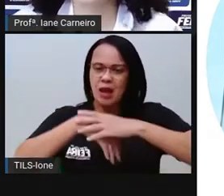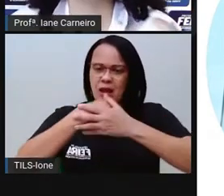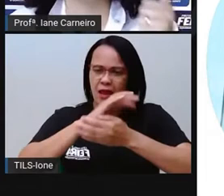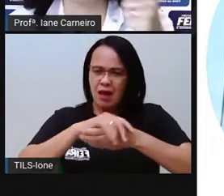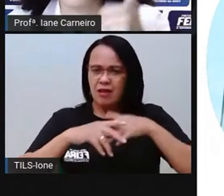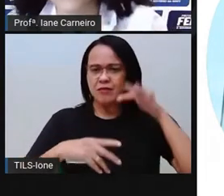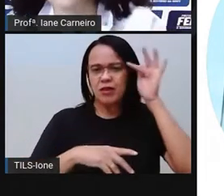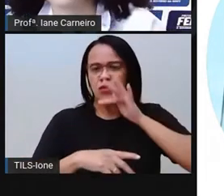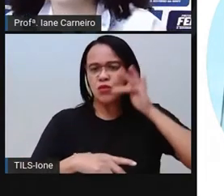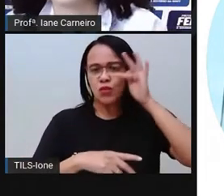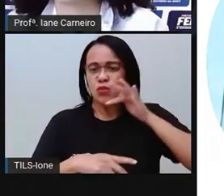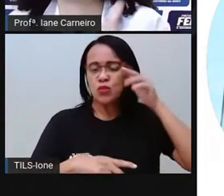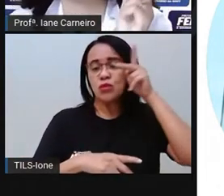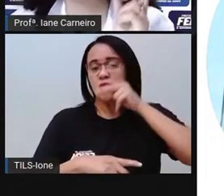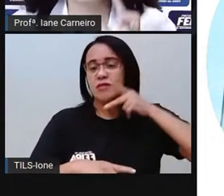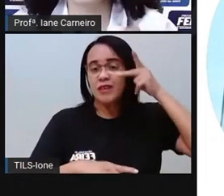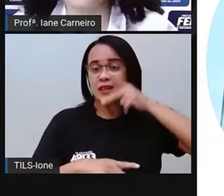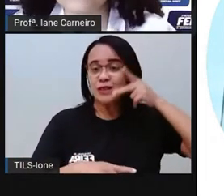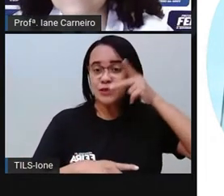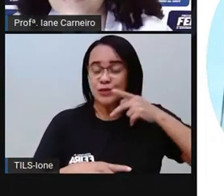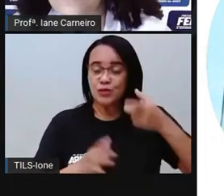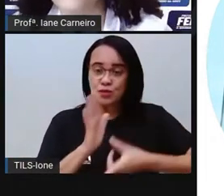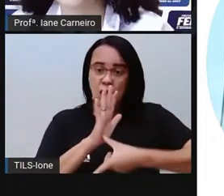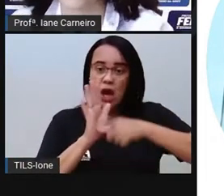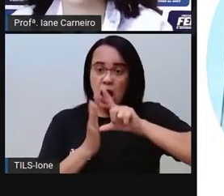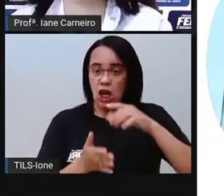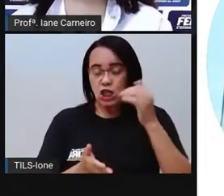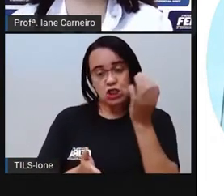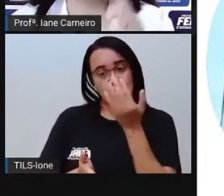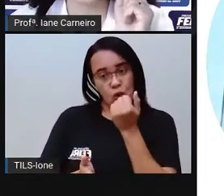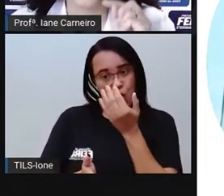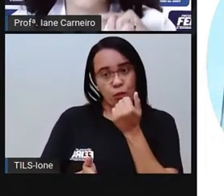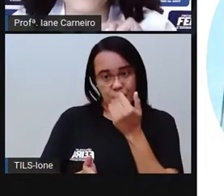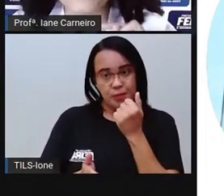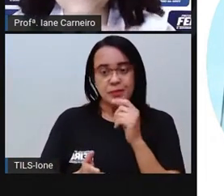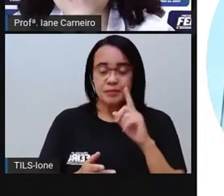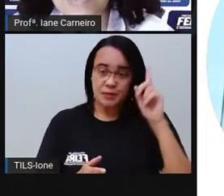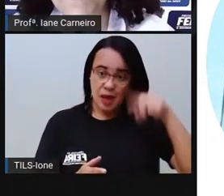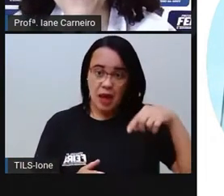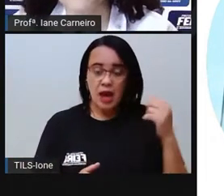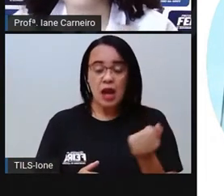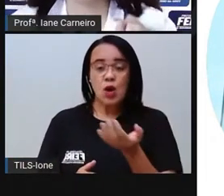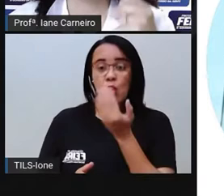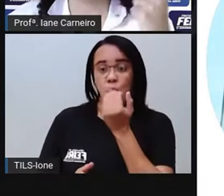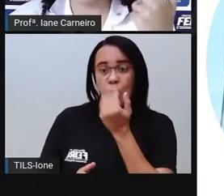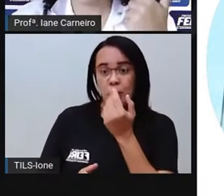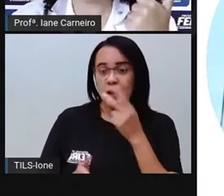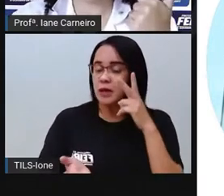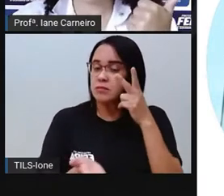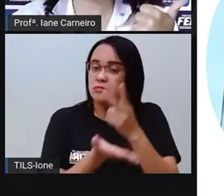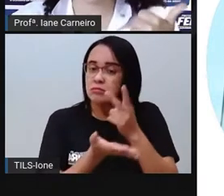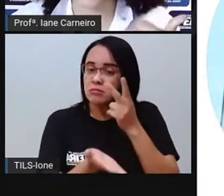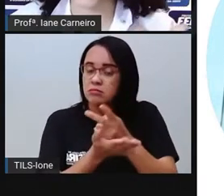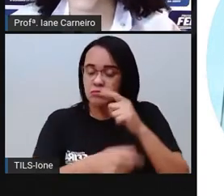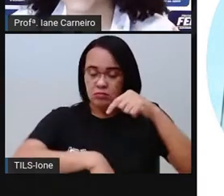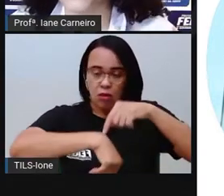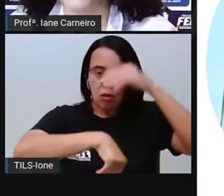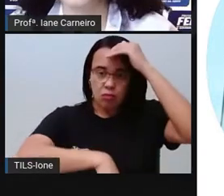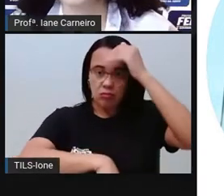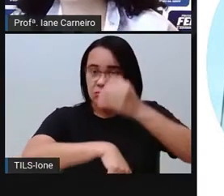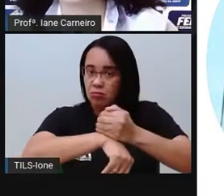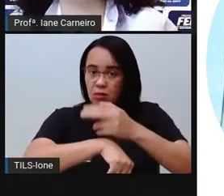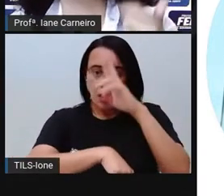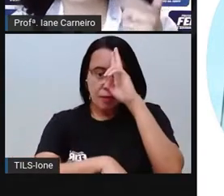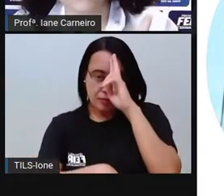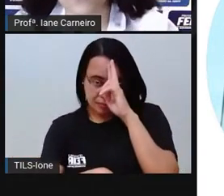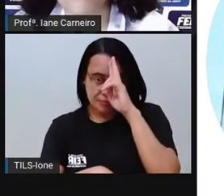frutas e verduras antes de serem usadas. Comer sempre na hora certa